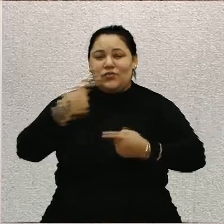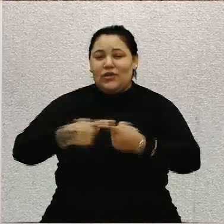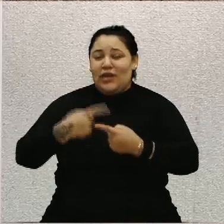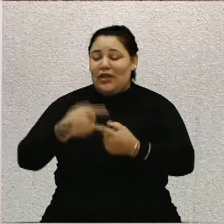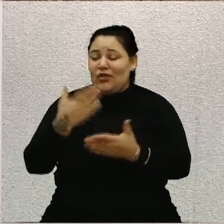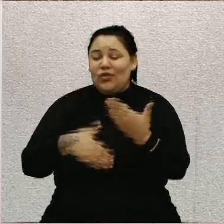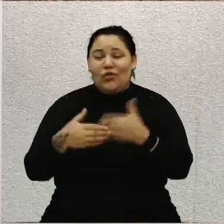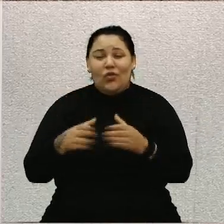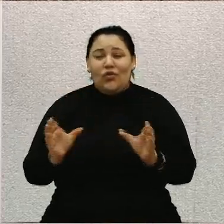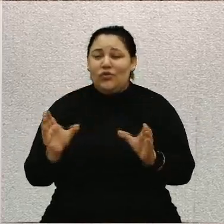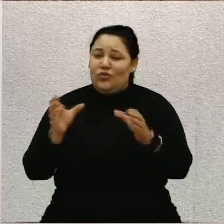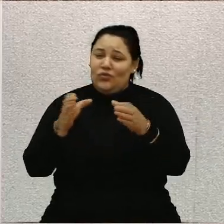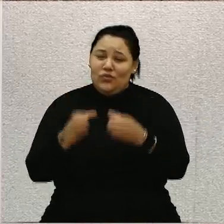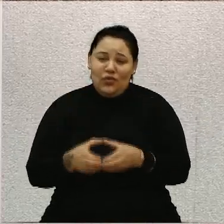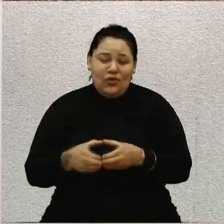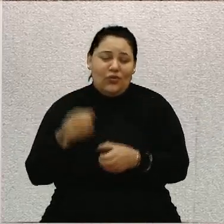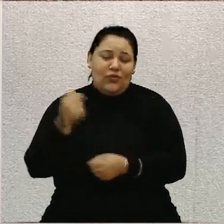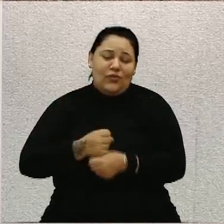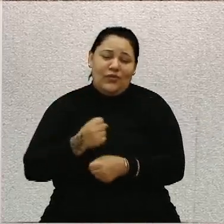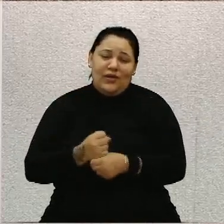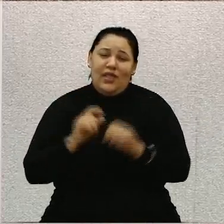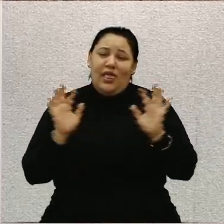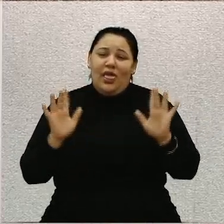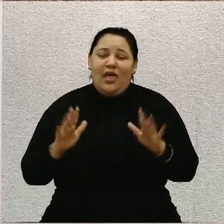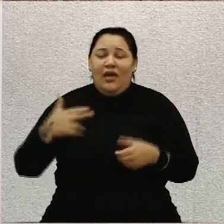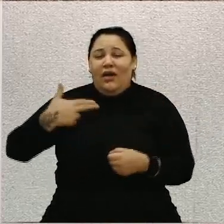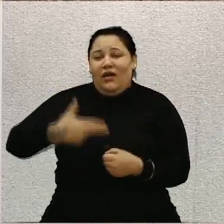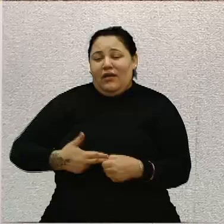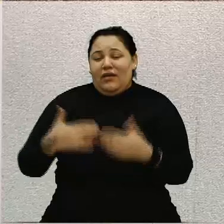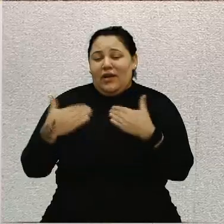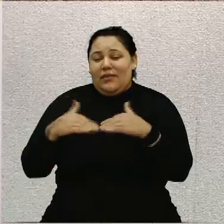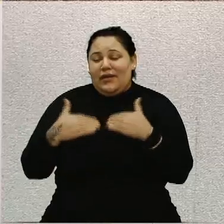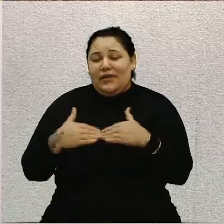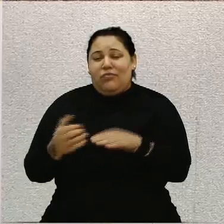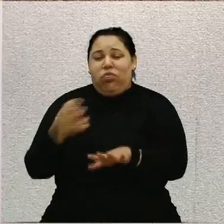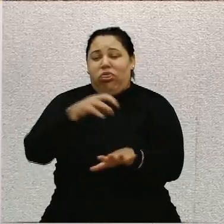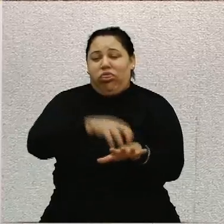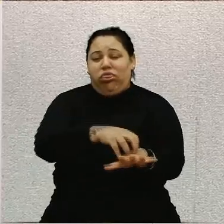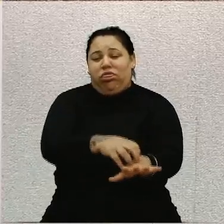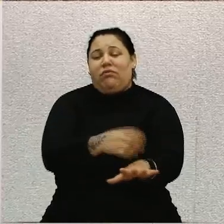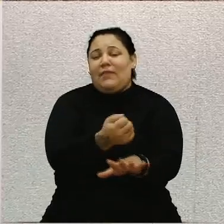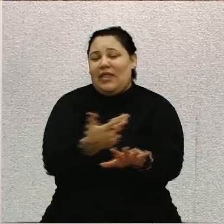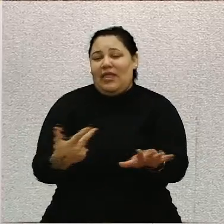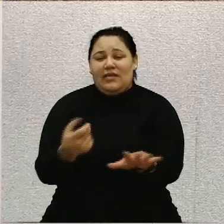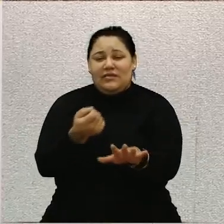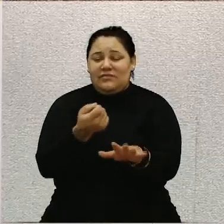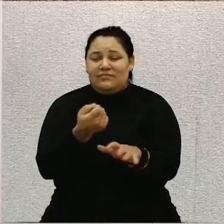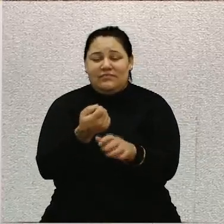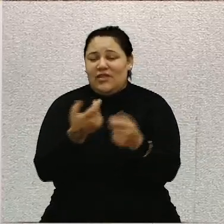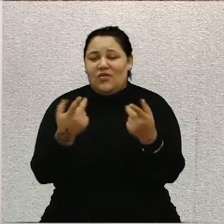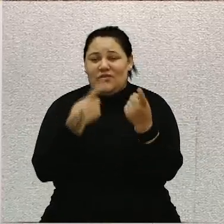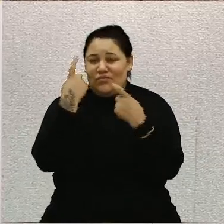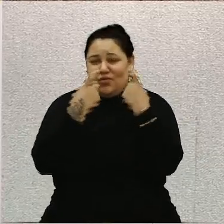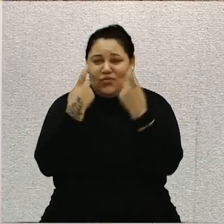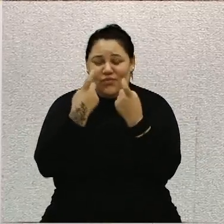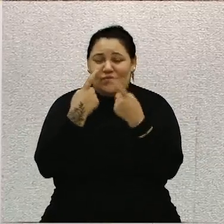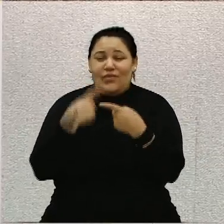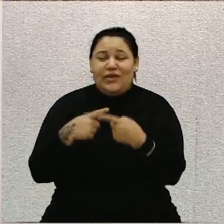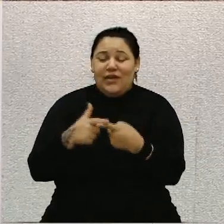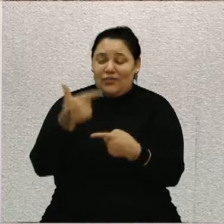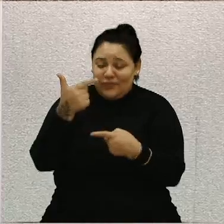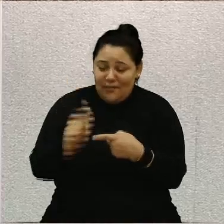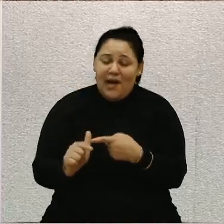lá, mão de obra, diesel nos caminhões, gasolina, material. E isso aí me preocupa. O retrabalho por